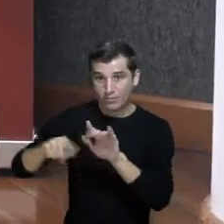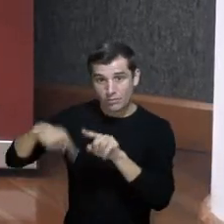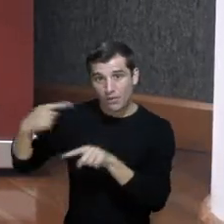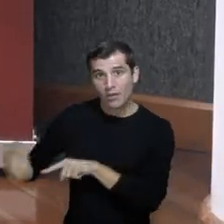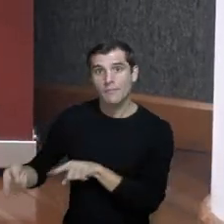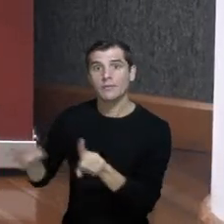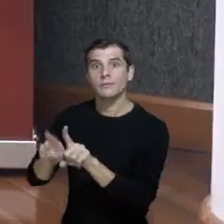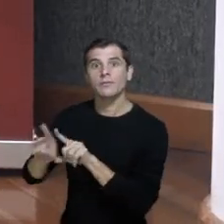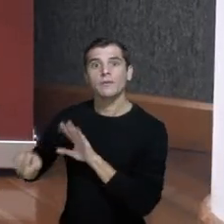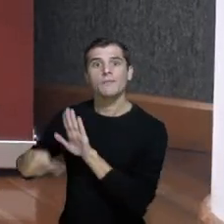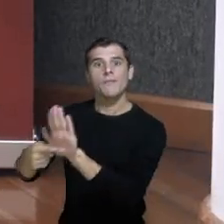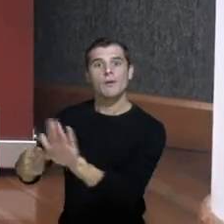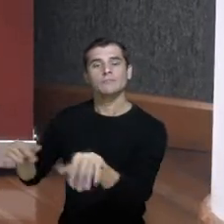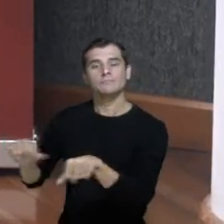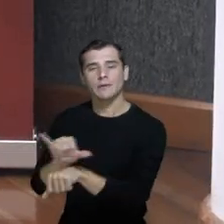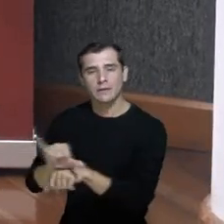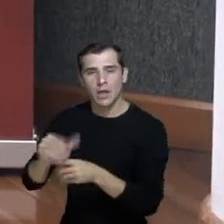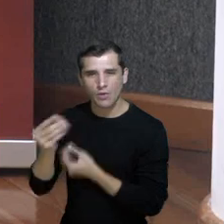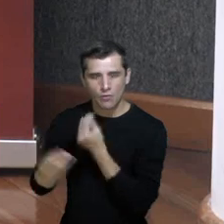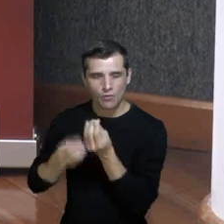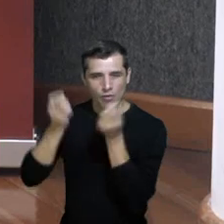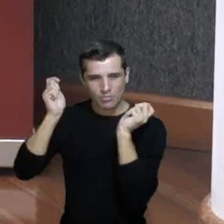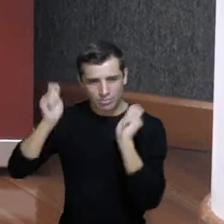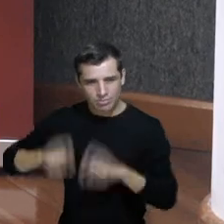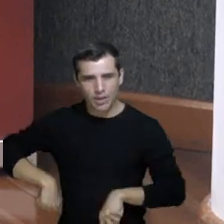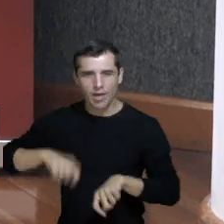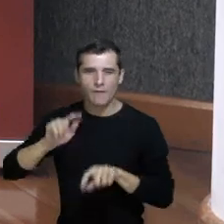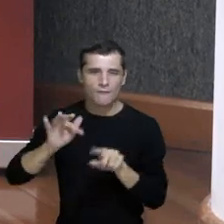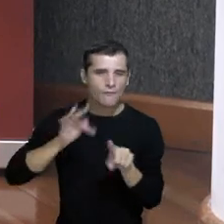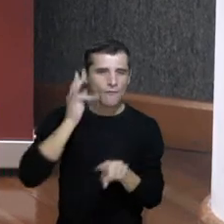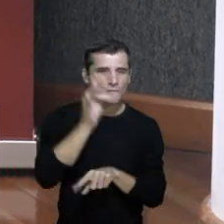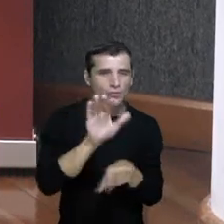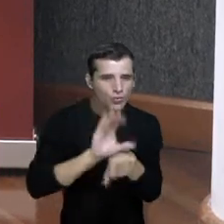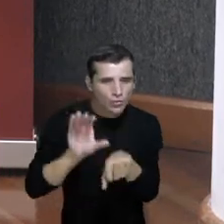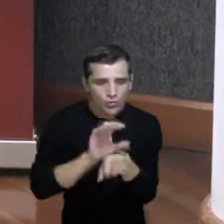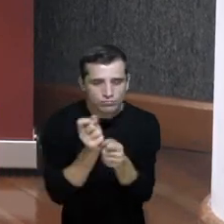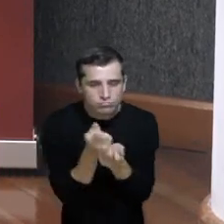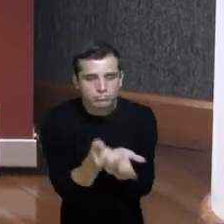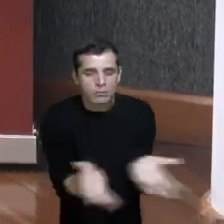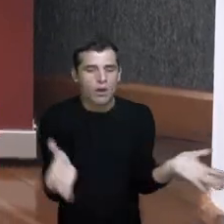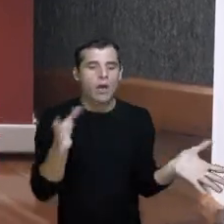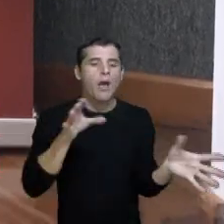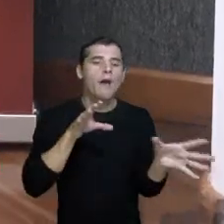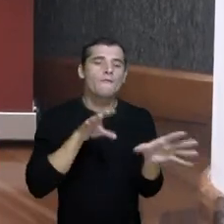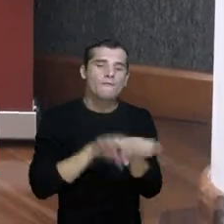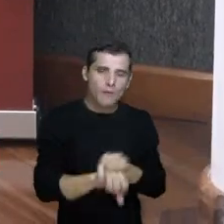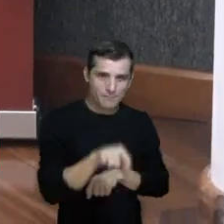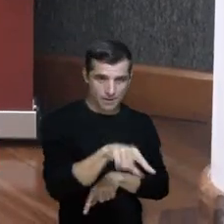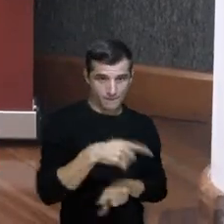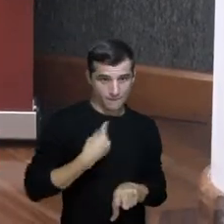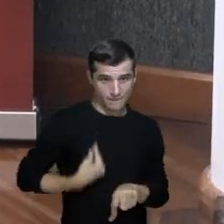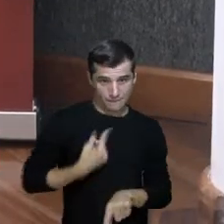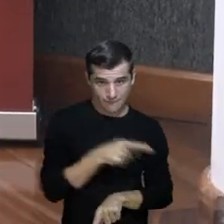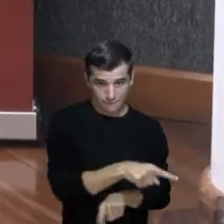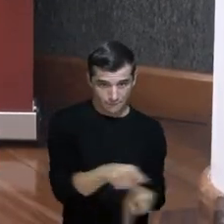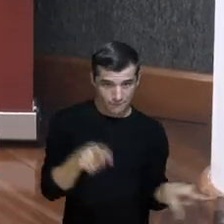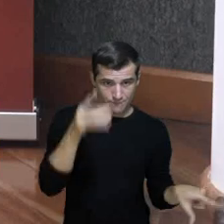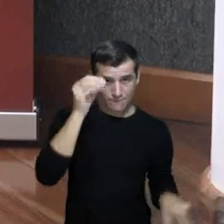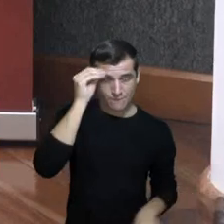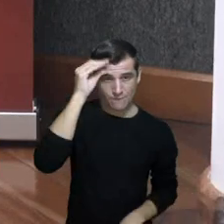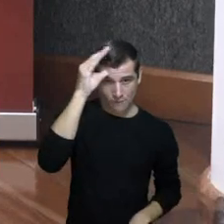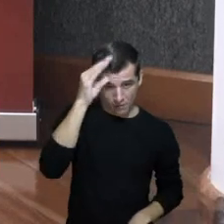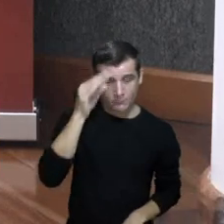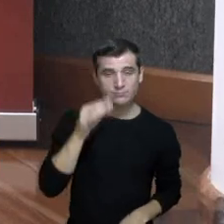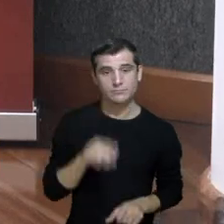instrumentos para outras capacitações para outros momentos para outras formas de comunicação então eu quero convidá-los Primeiro para que a gente